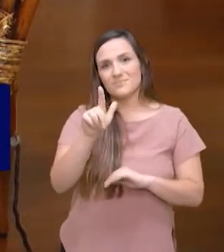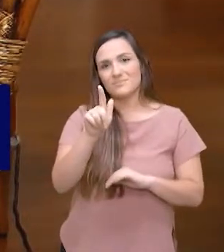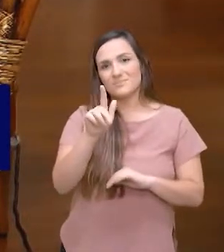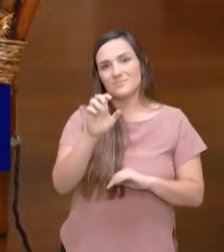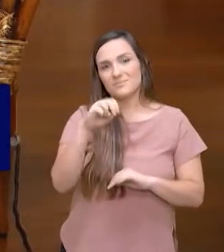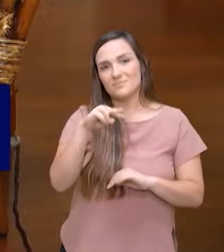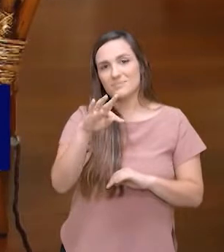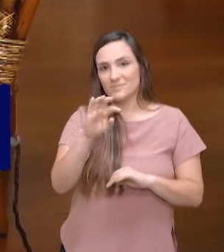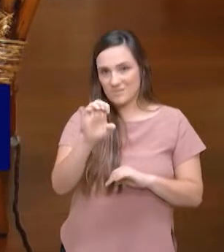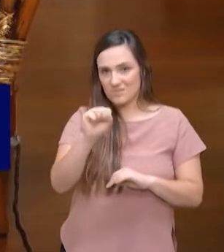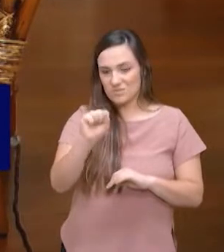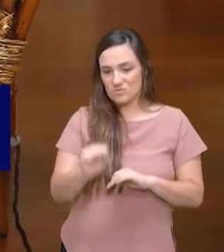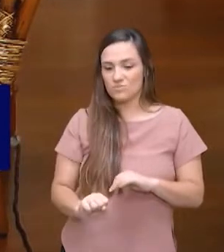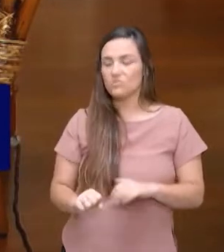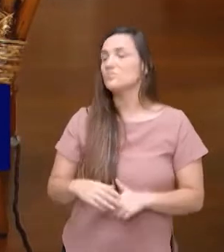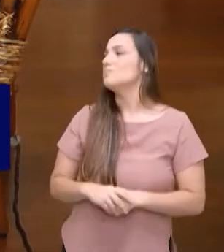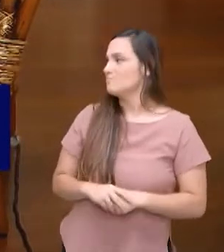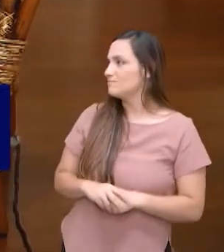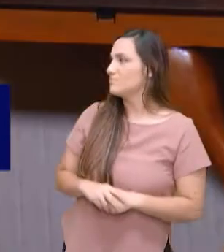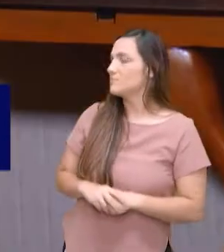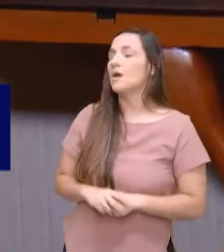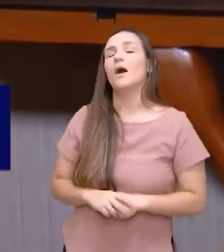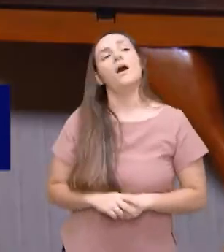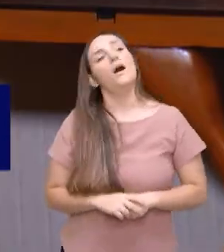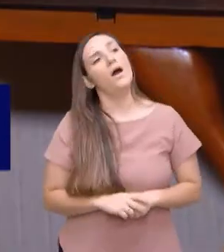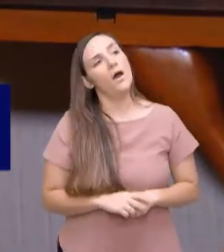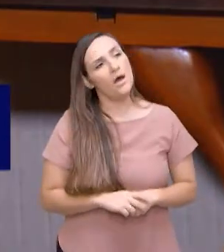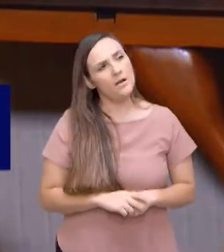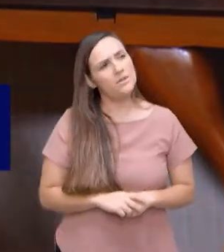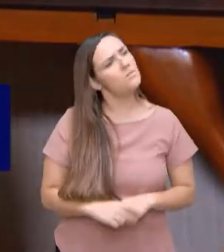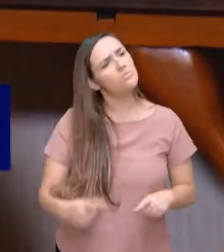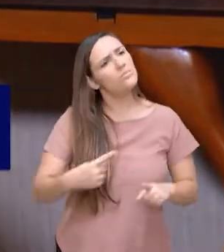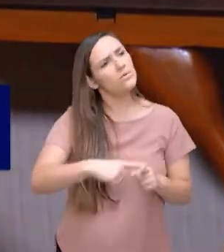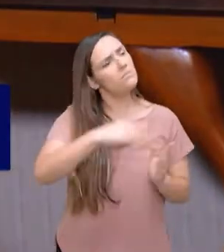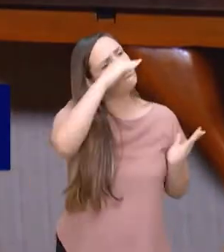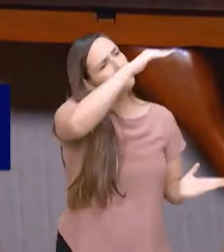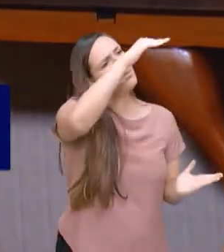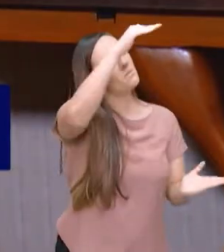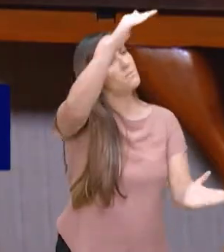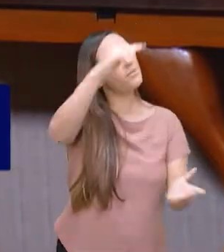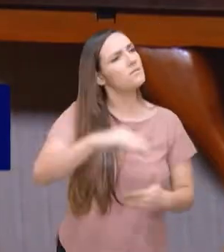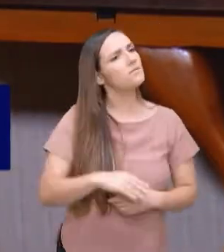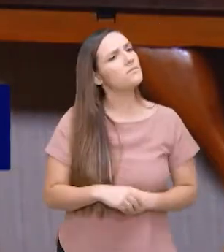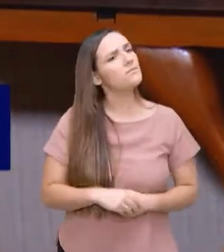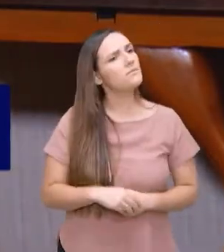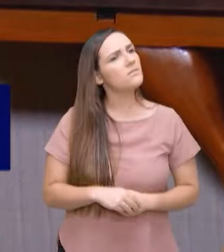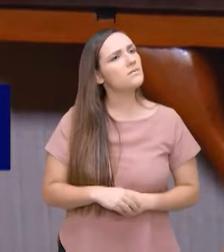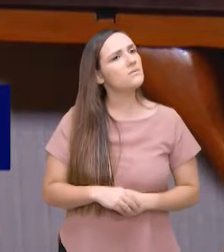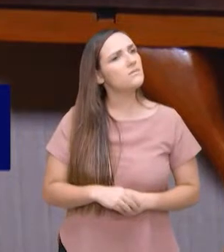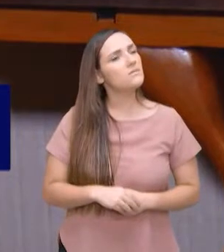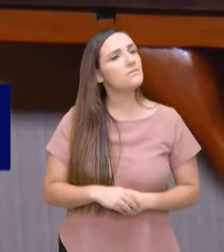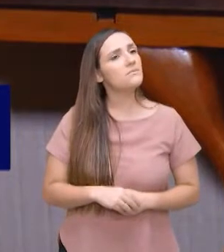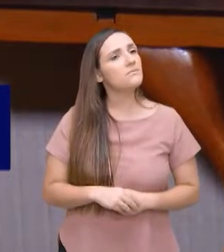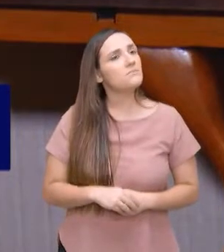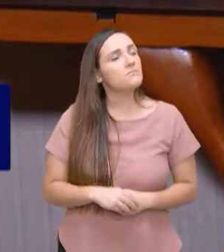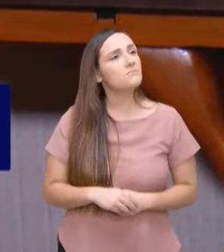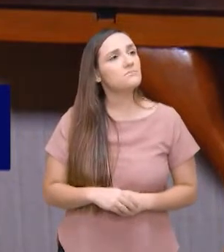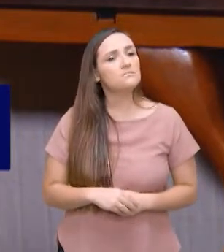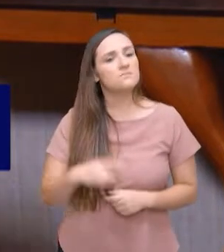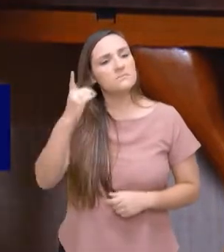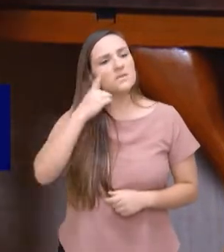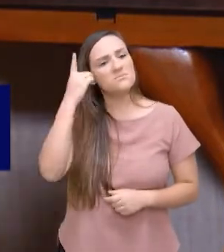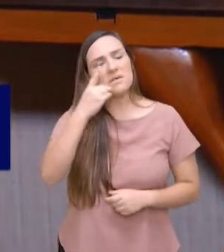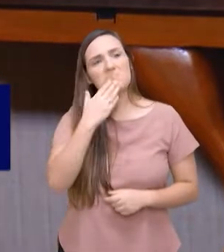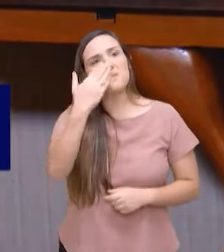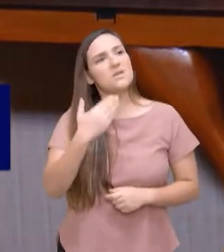do sul. Gente do sul. E por que está assim? O deputado não vem aqui pedir,